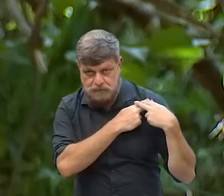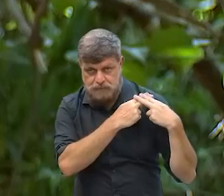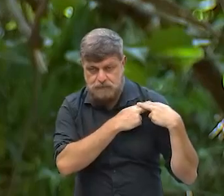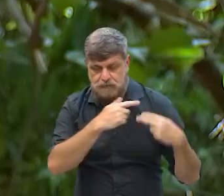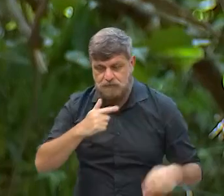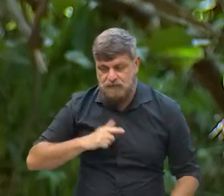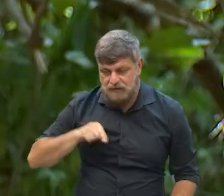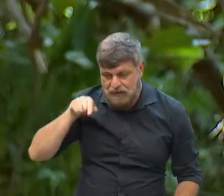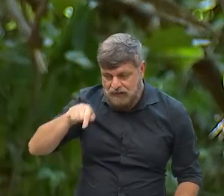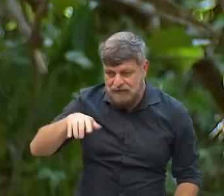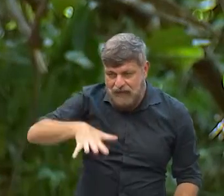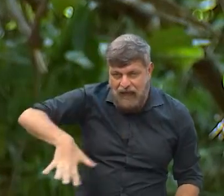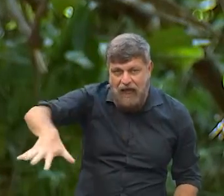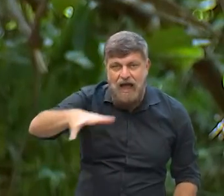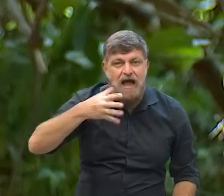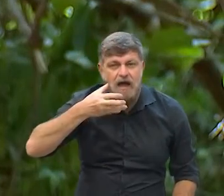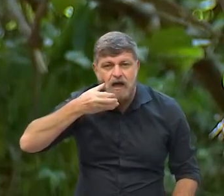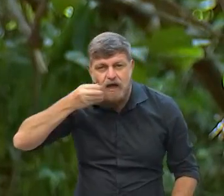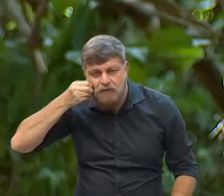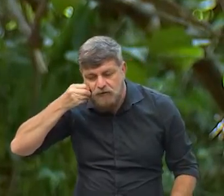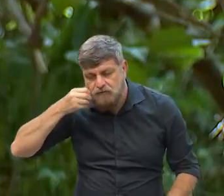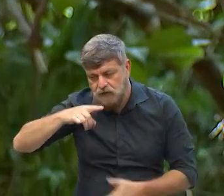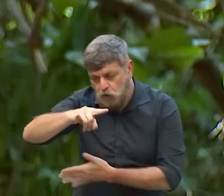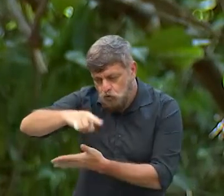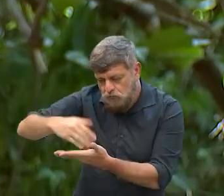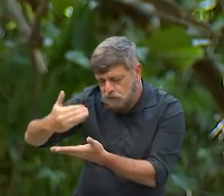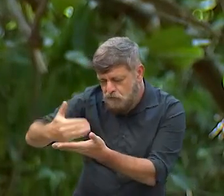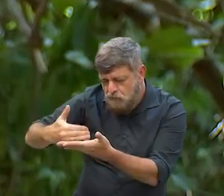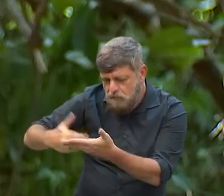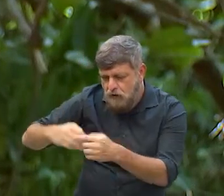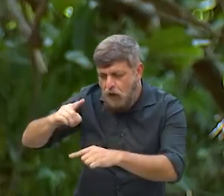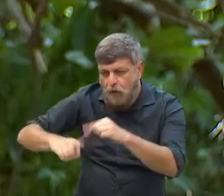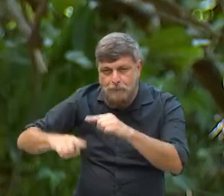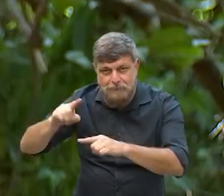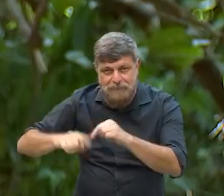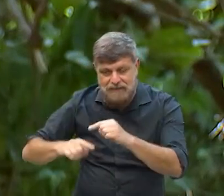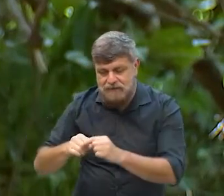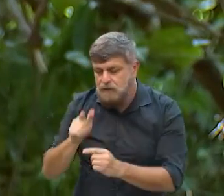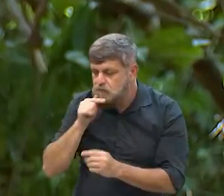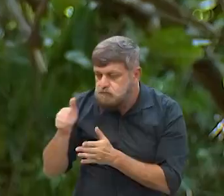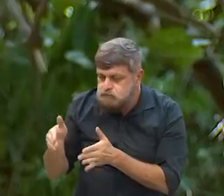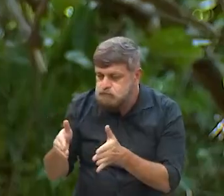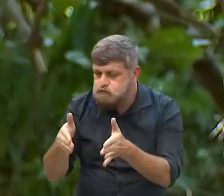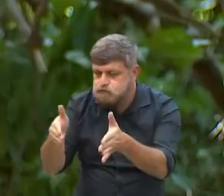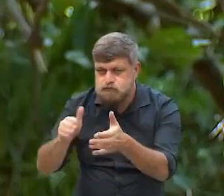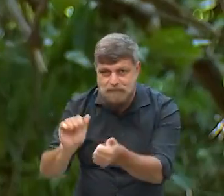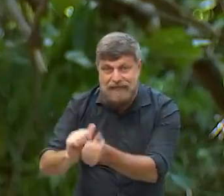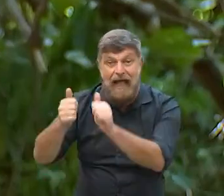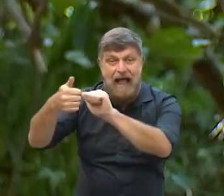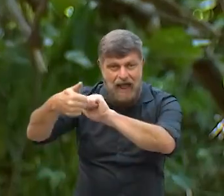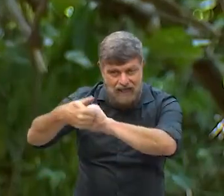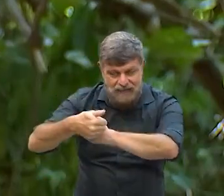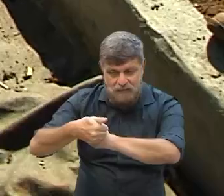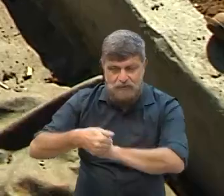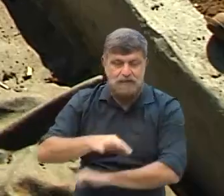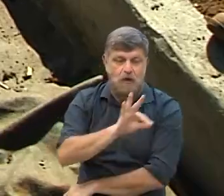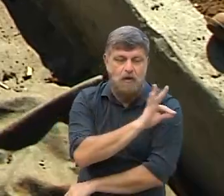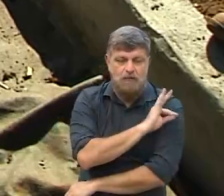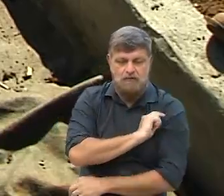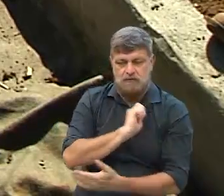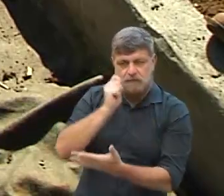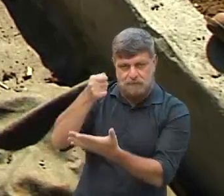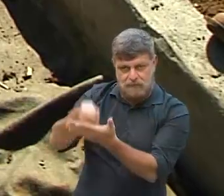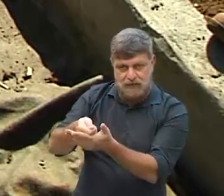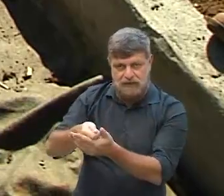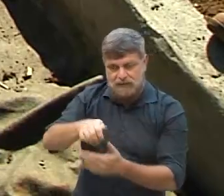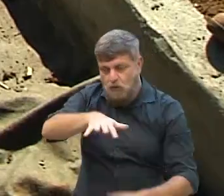legal averbada, ele faz a proteção dos recursos hídricos, ele adequa também ao saneamento daquela propriedade, né? Que são áreas